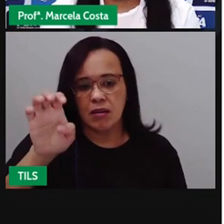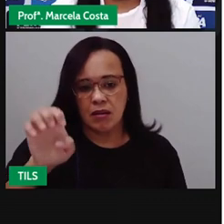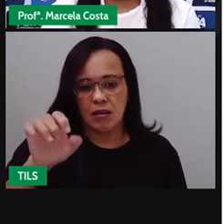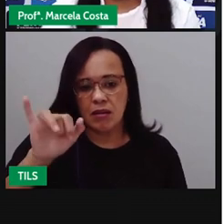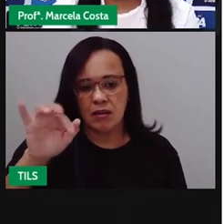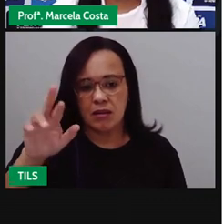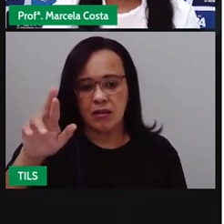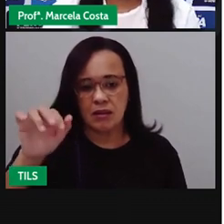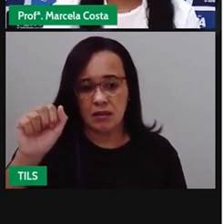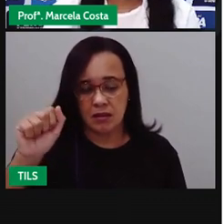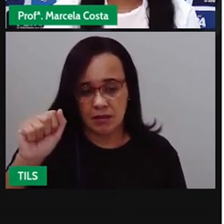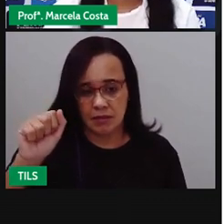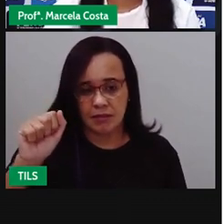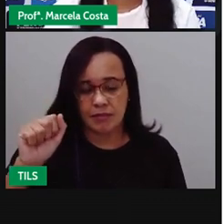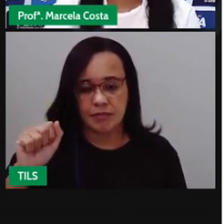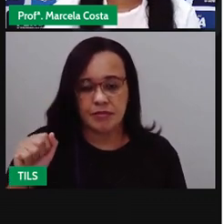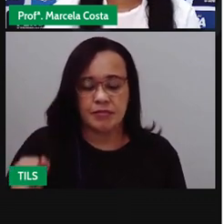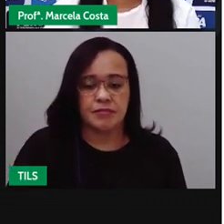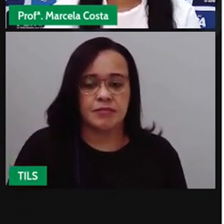Escoteira.